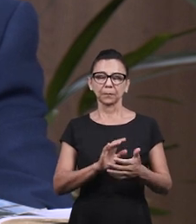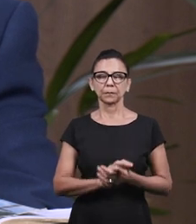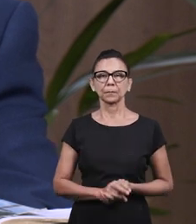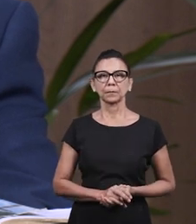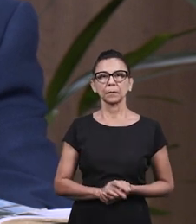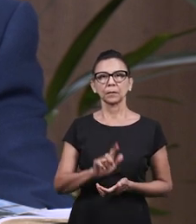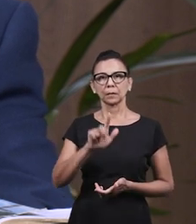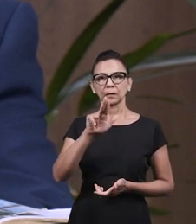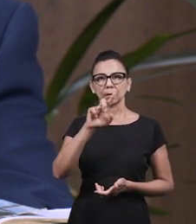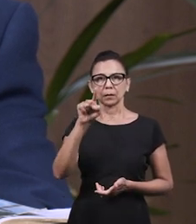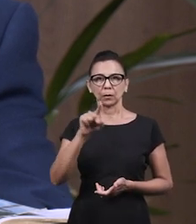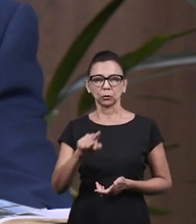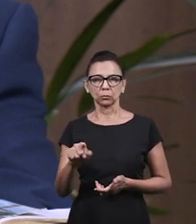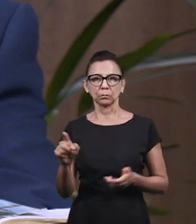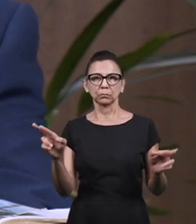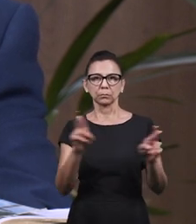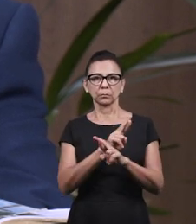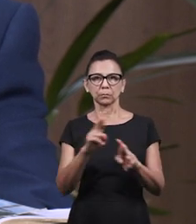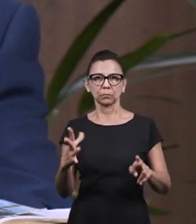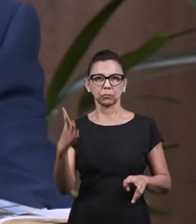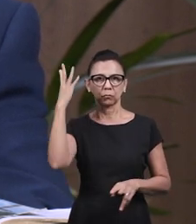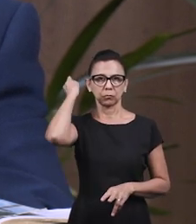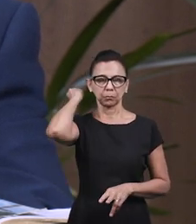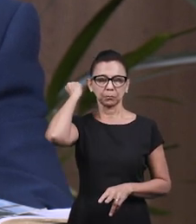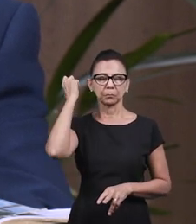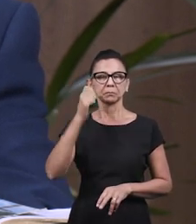E a luz relacionada com velocidade.